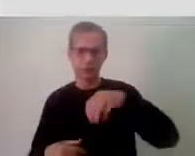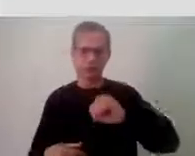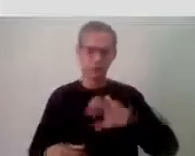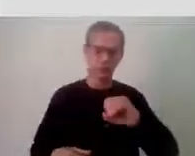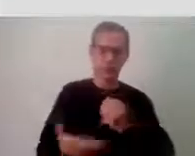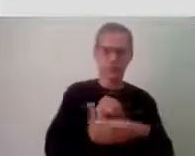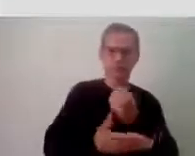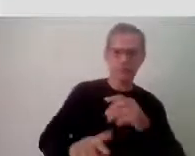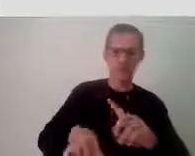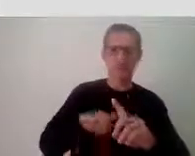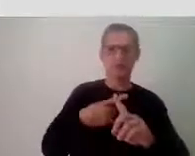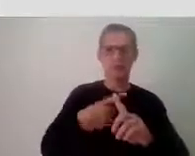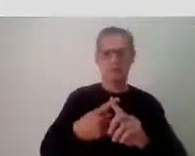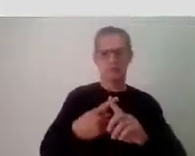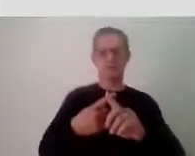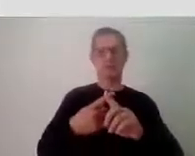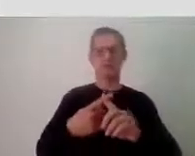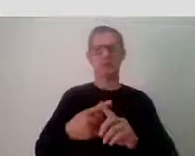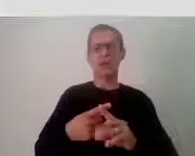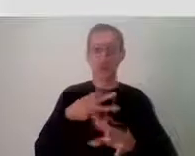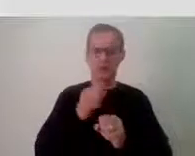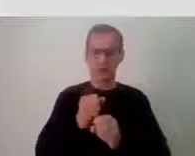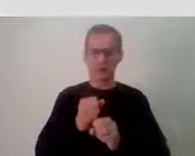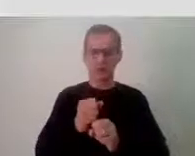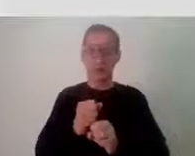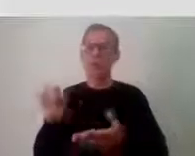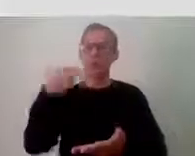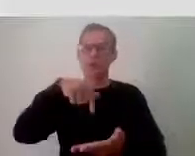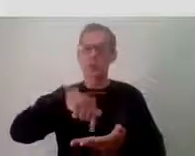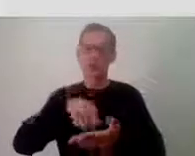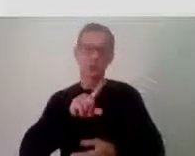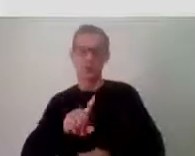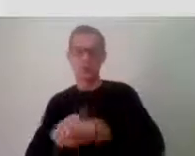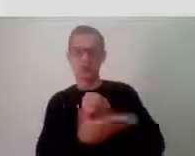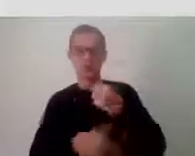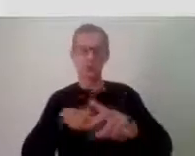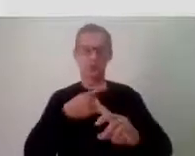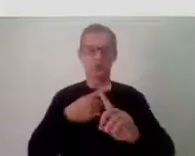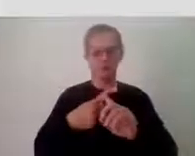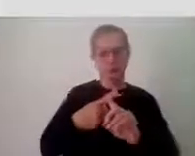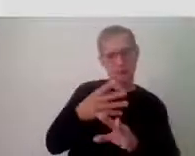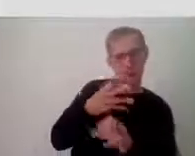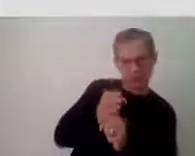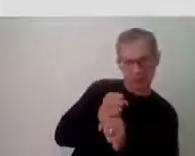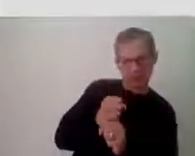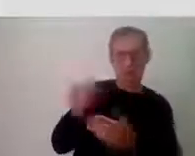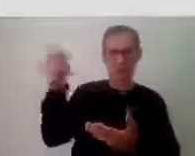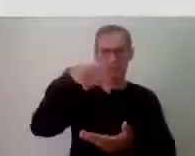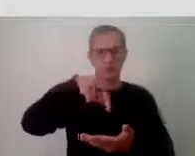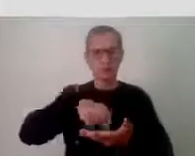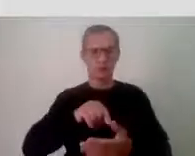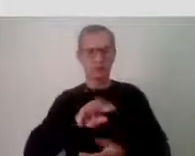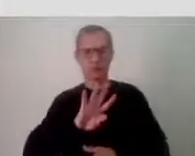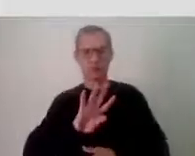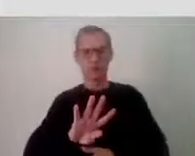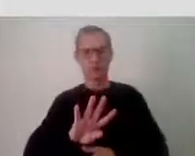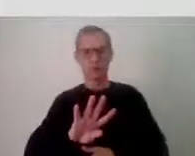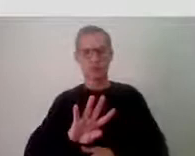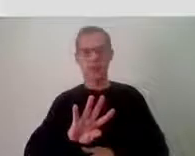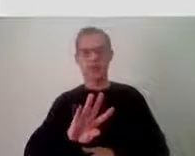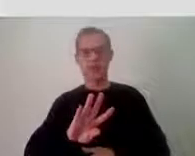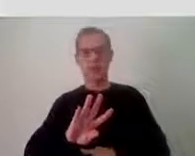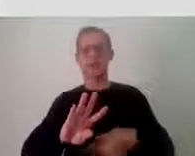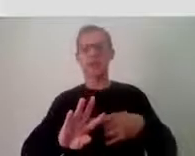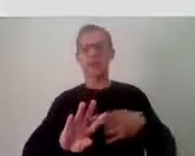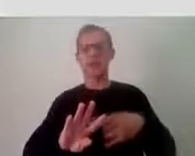Base vezes calculada no ponto 1. Base vezes calculada no ponto 3 meios. Então,